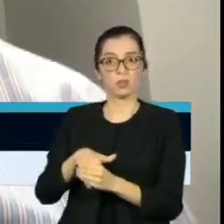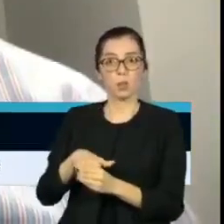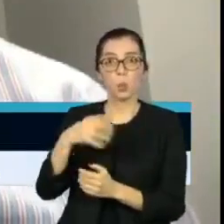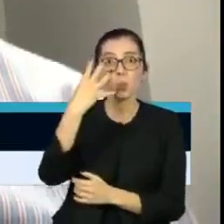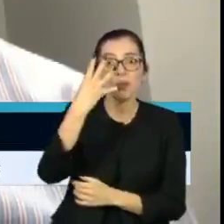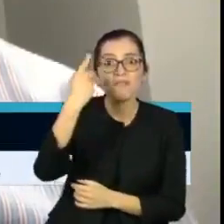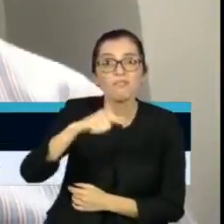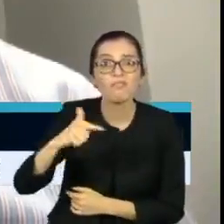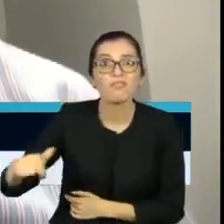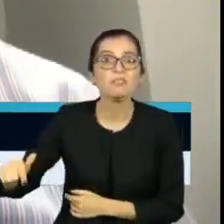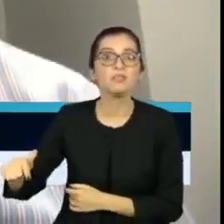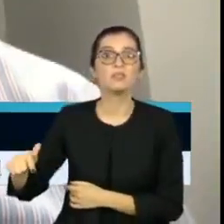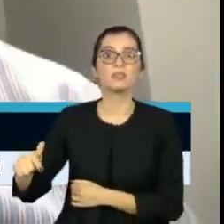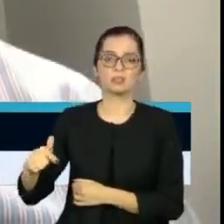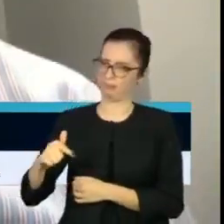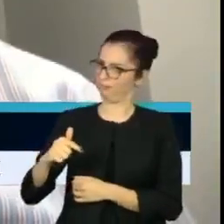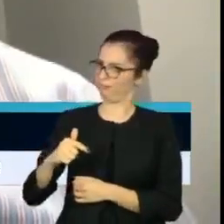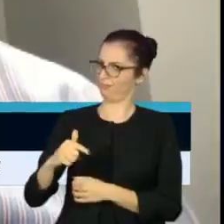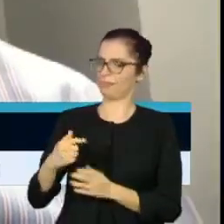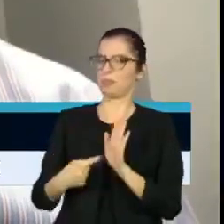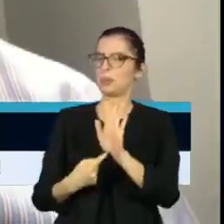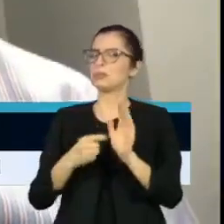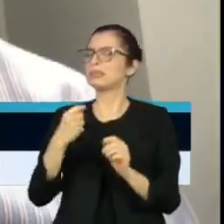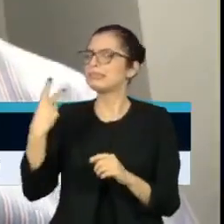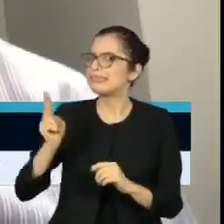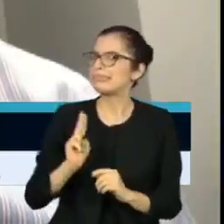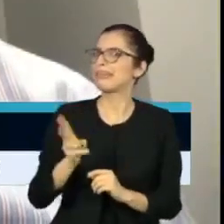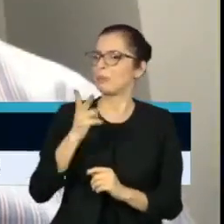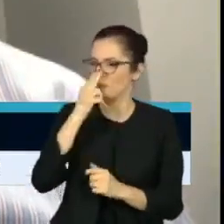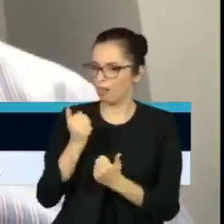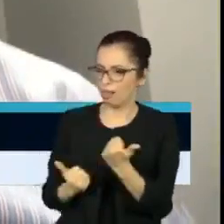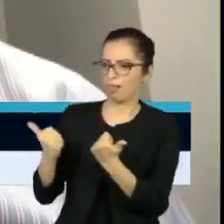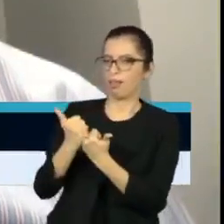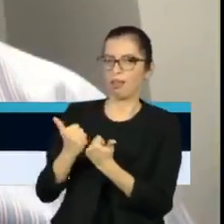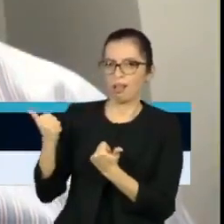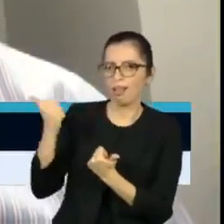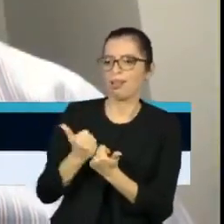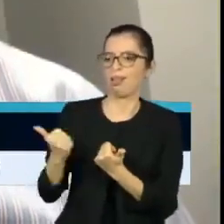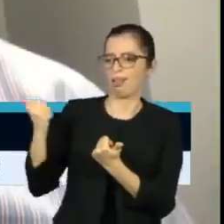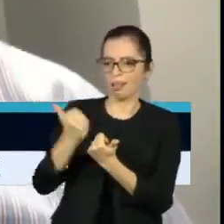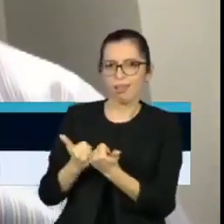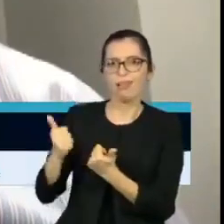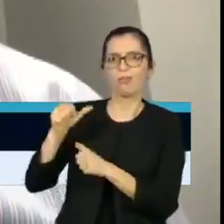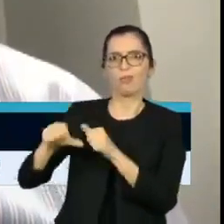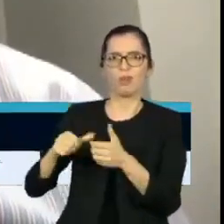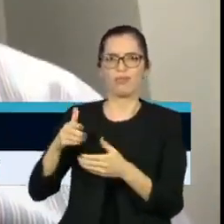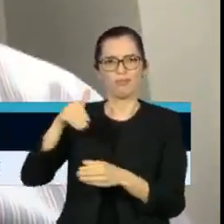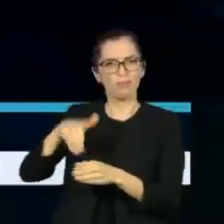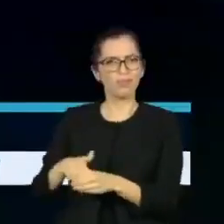esse ciclo que não termina. O país está vacinado.